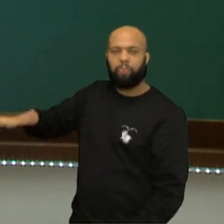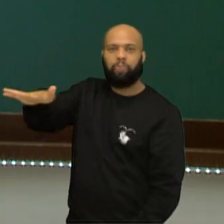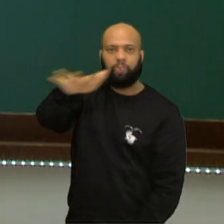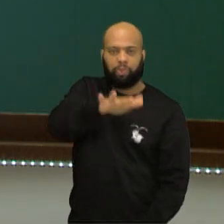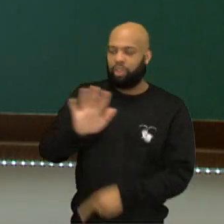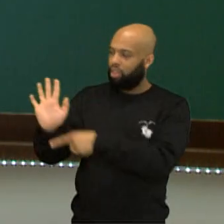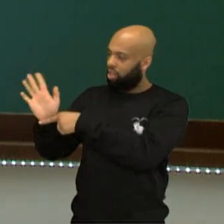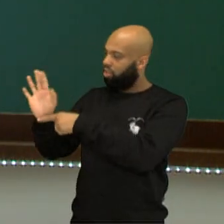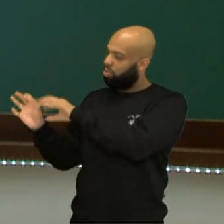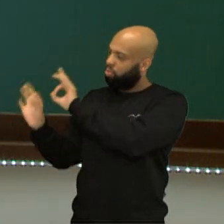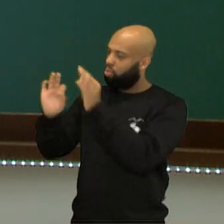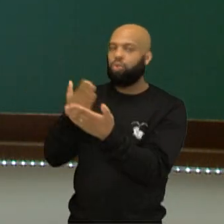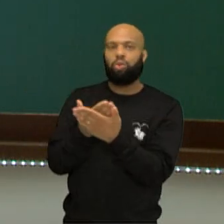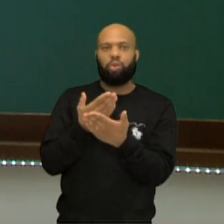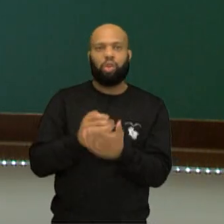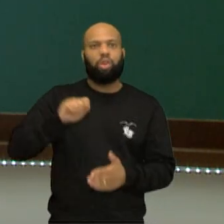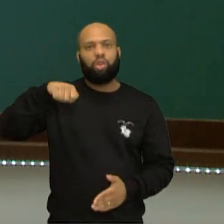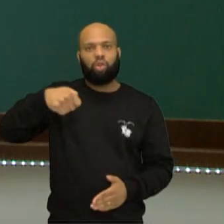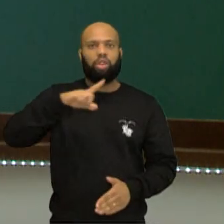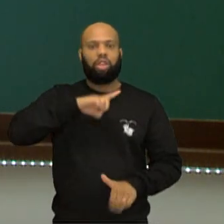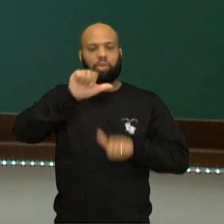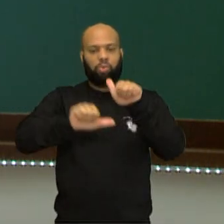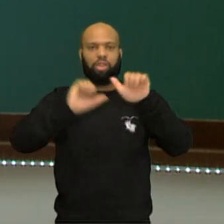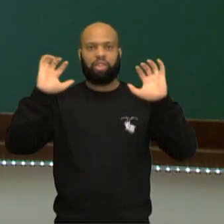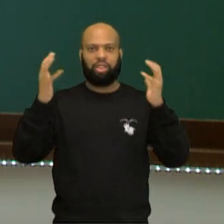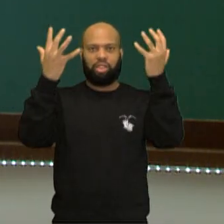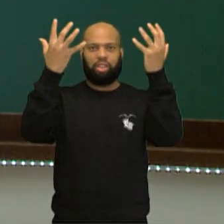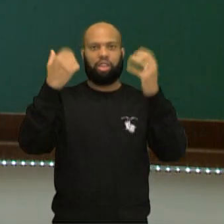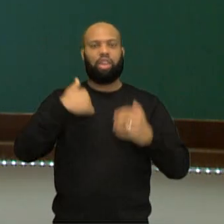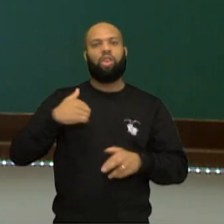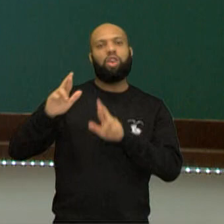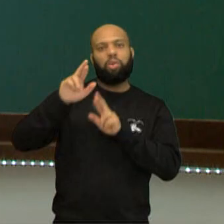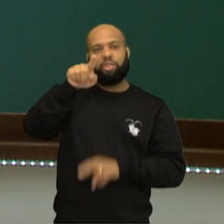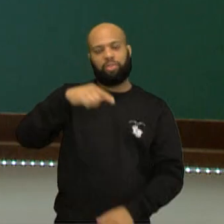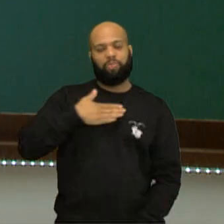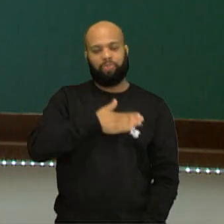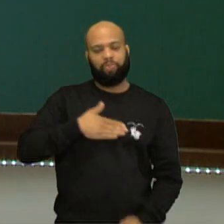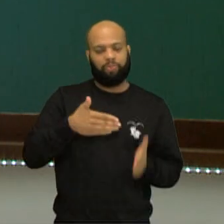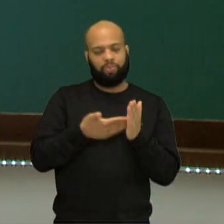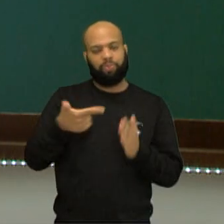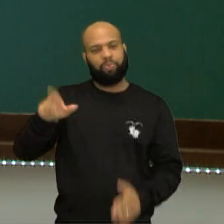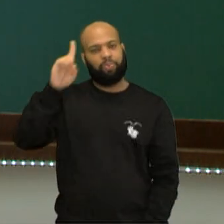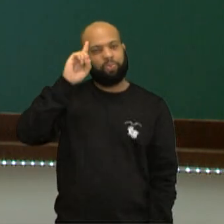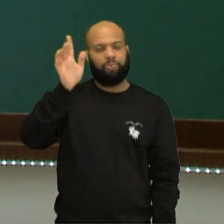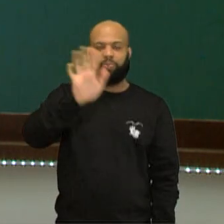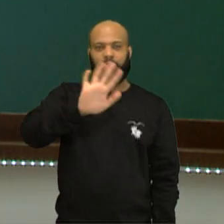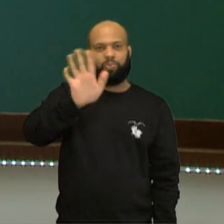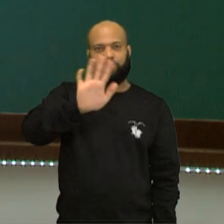entorno. Neste vídeo falamos sobre mudanças climáticas. Espero que tenham gostado e até breve!